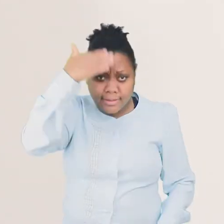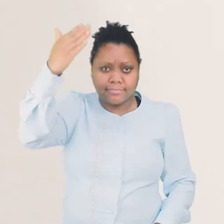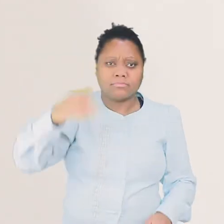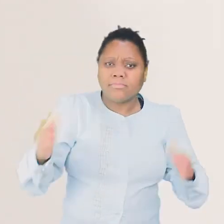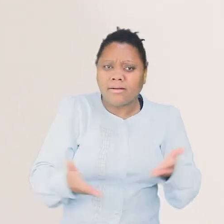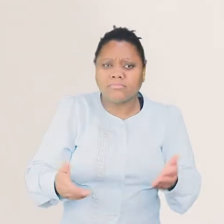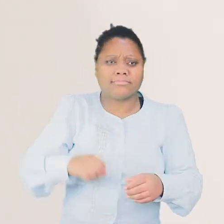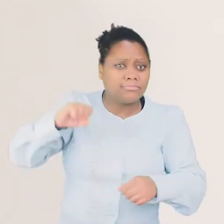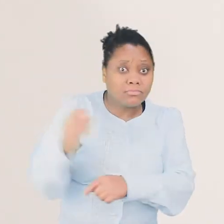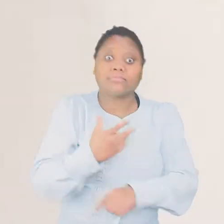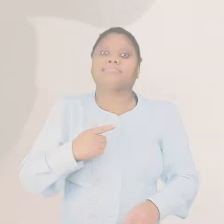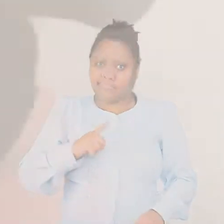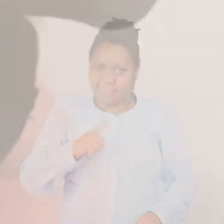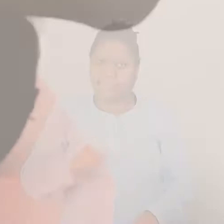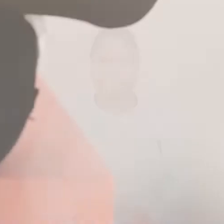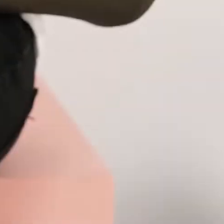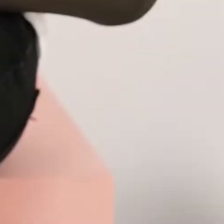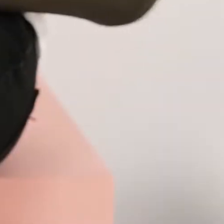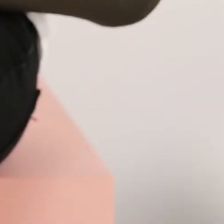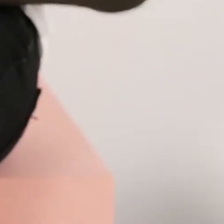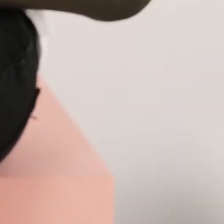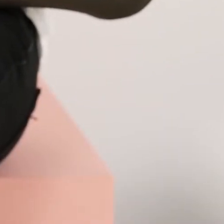base das músicas árabes modernas.